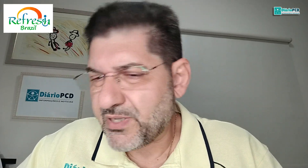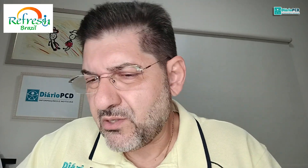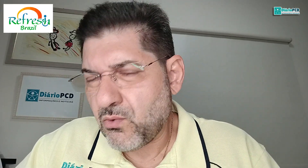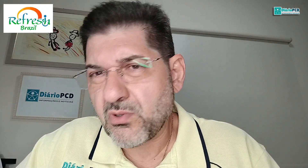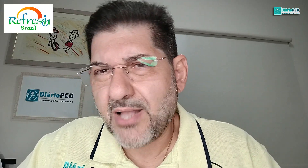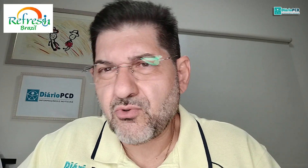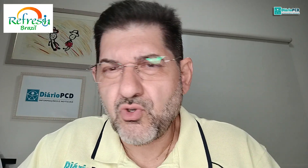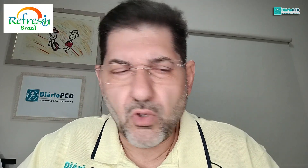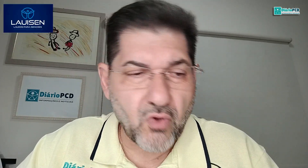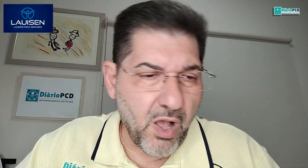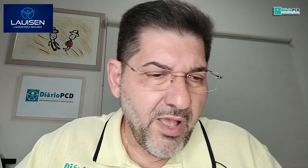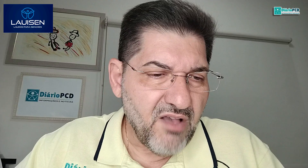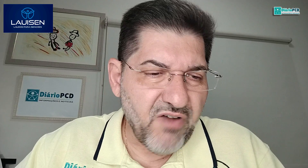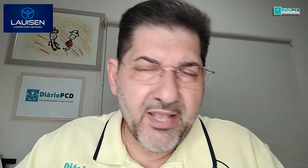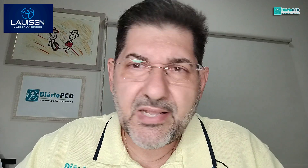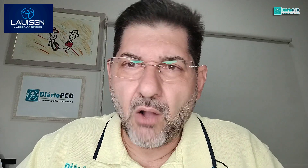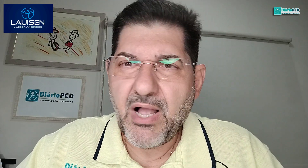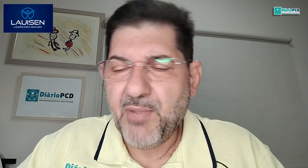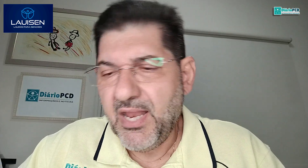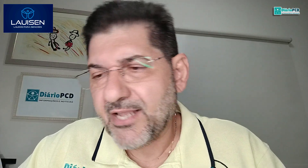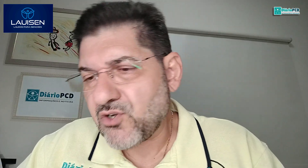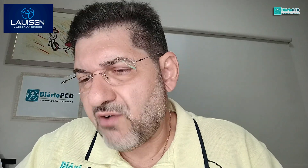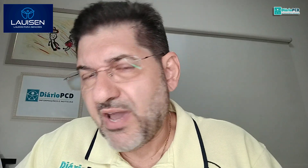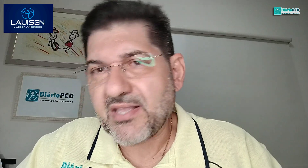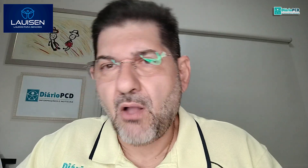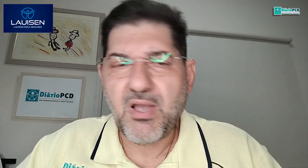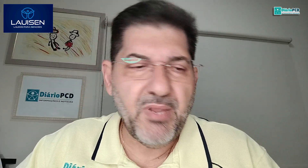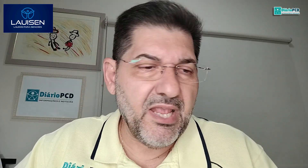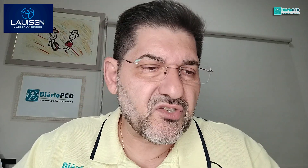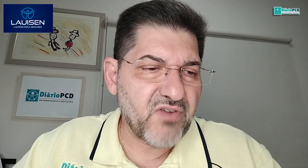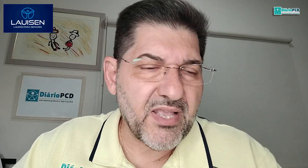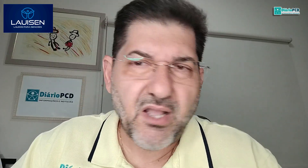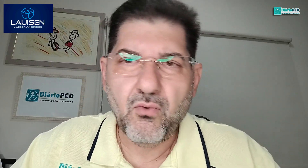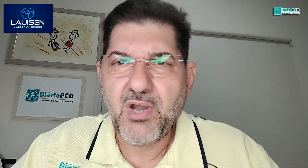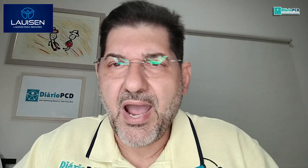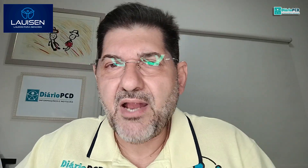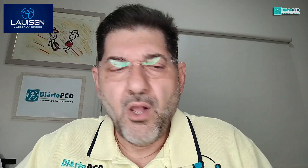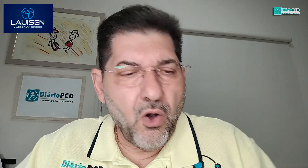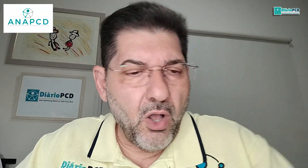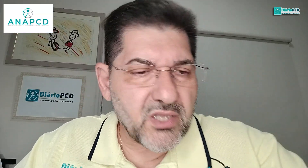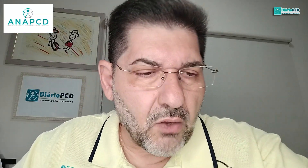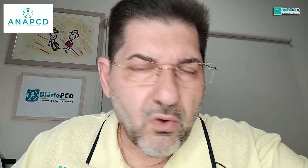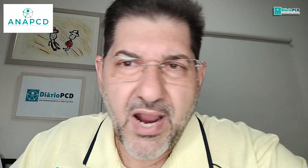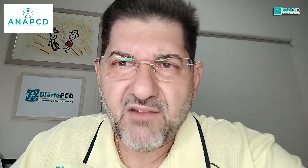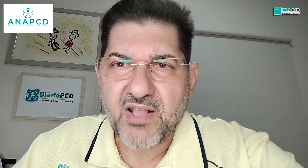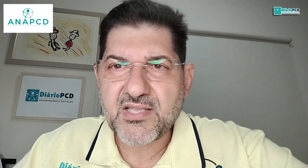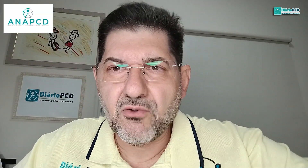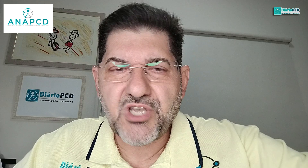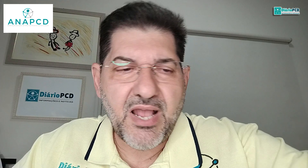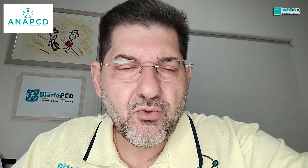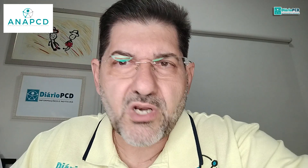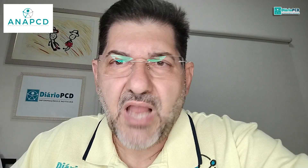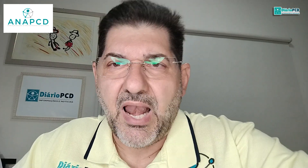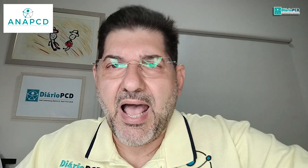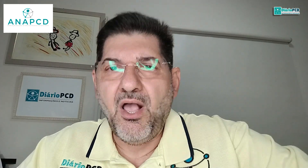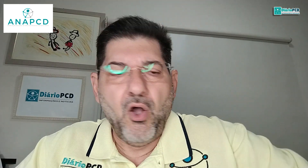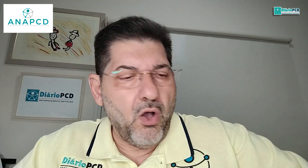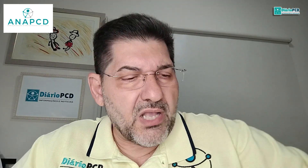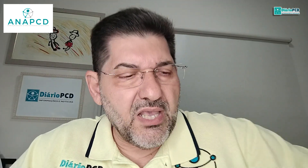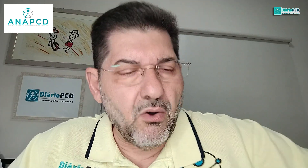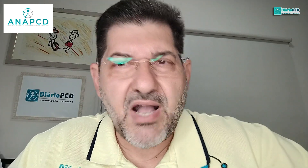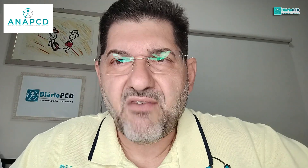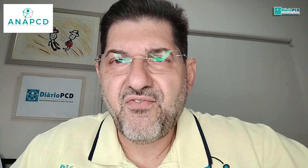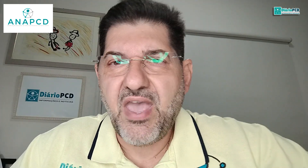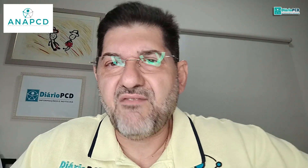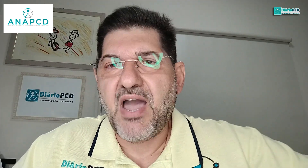contato de um, passando o contato de outro, ó, vai em tal gabinete, ó, vai em tal gabinete, vai em tal lugar, ó, tal lugar, o senador tá lá,